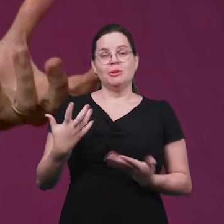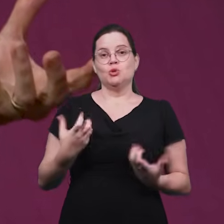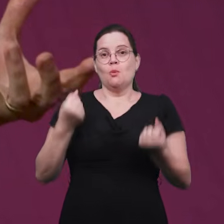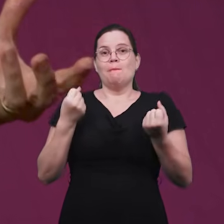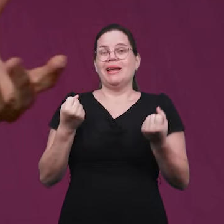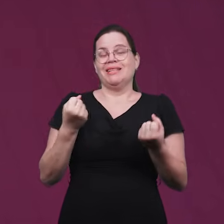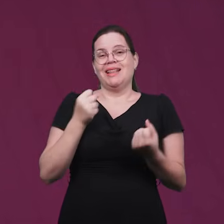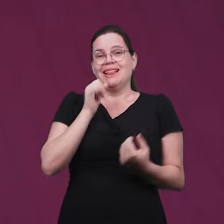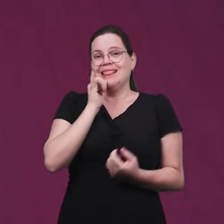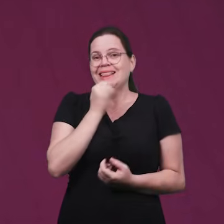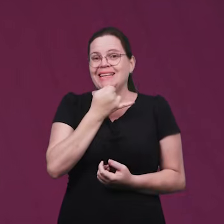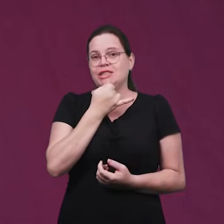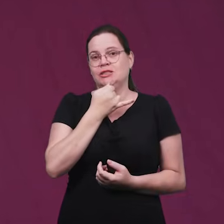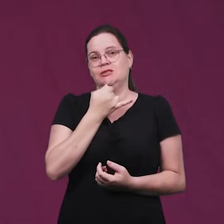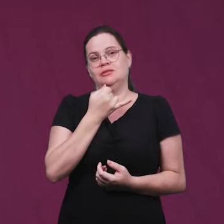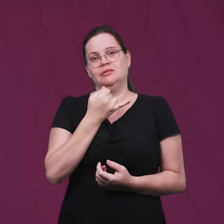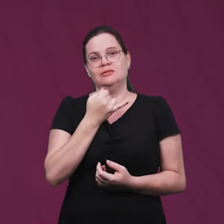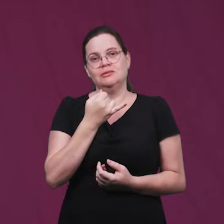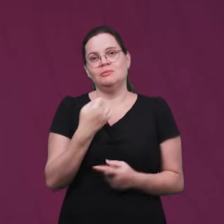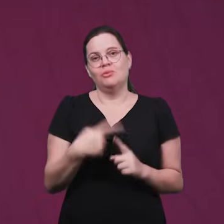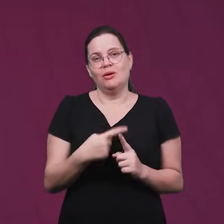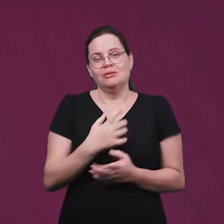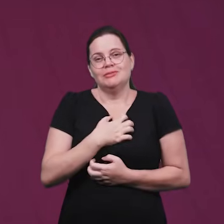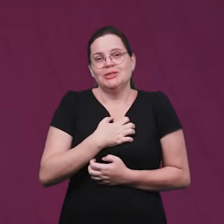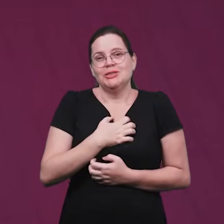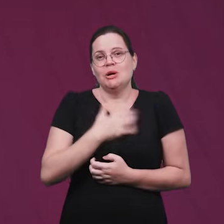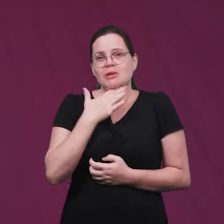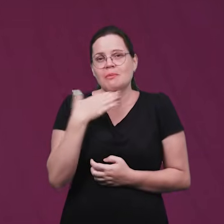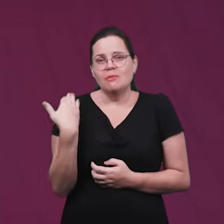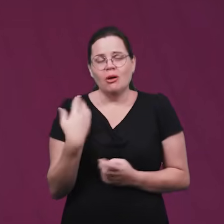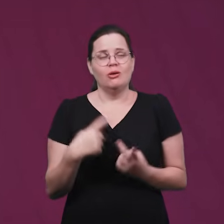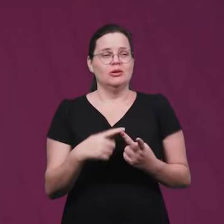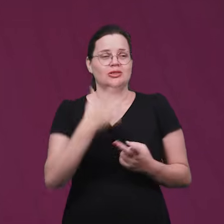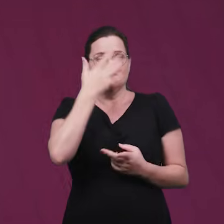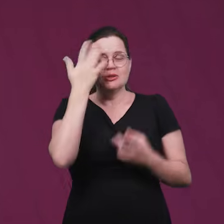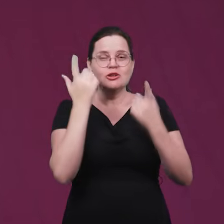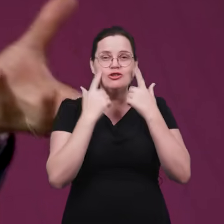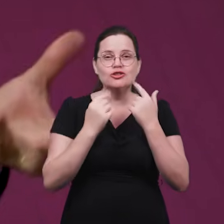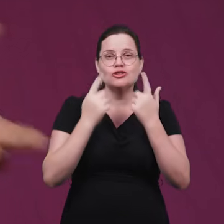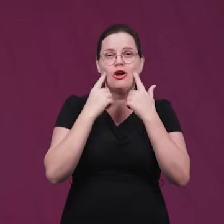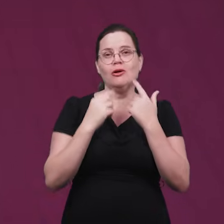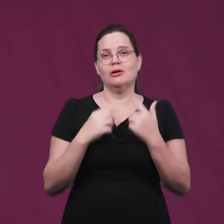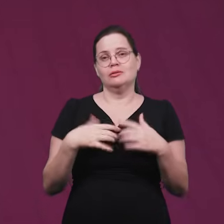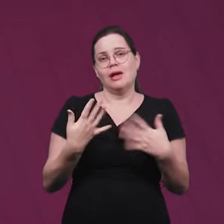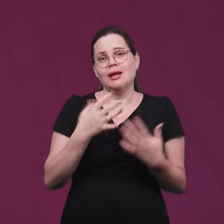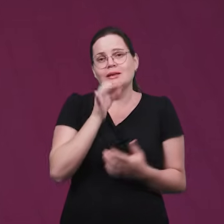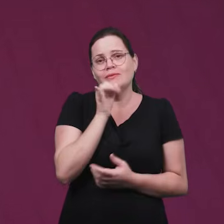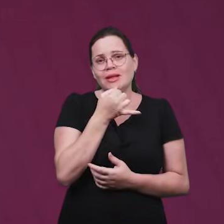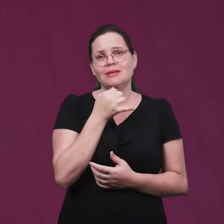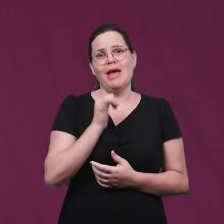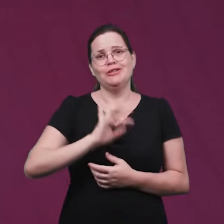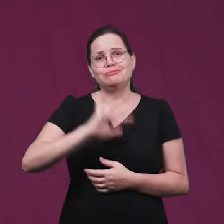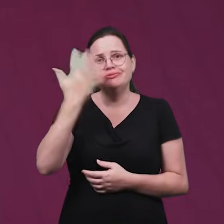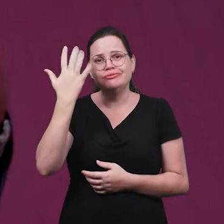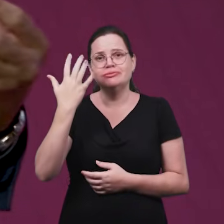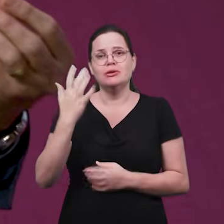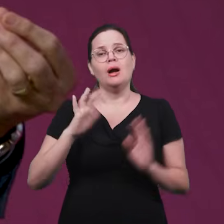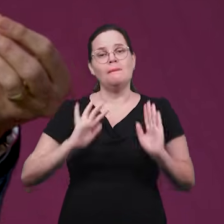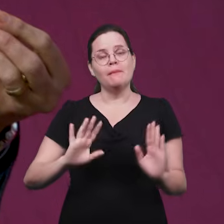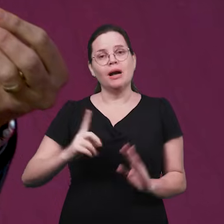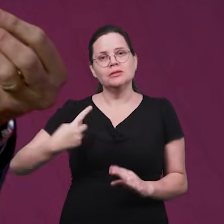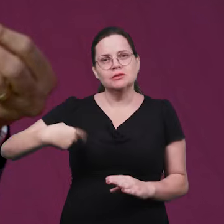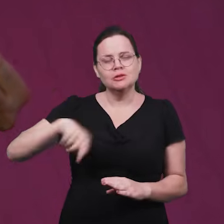surpresas tão tristes que trazem dor, o choro, mas acontecem, nós